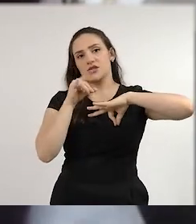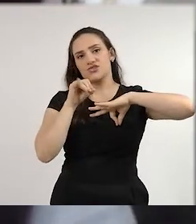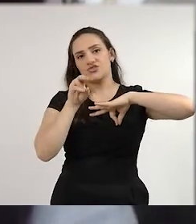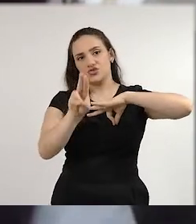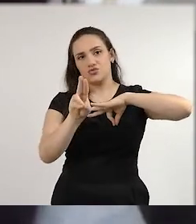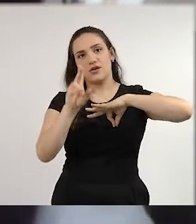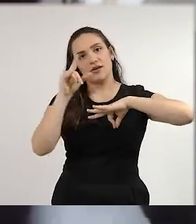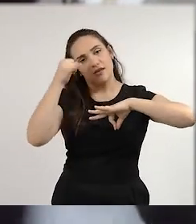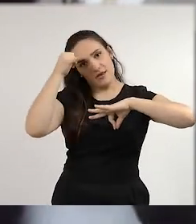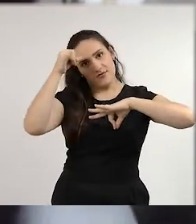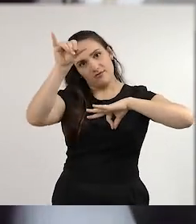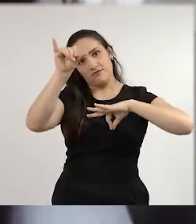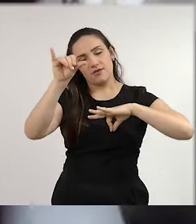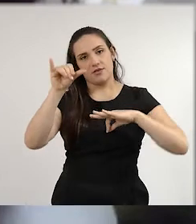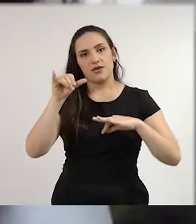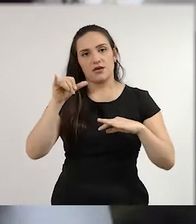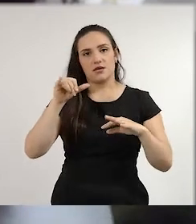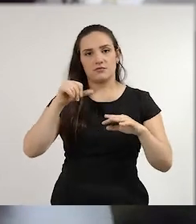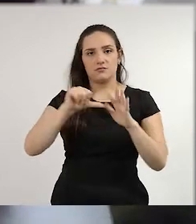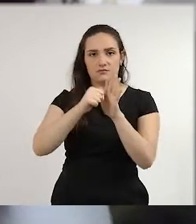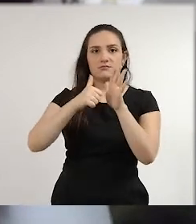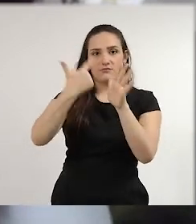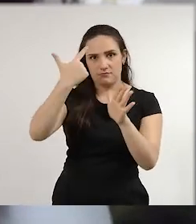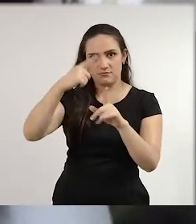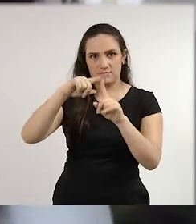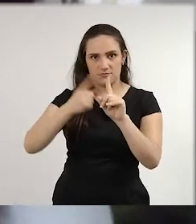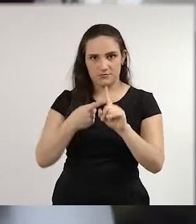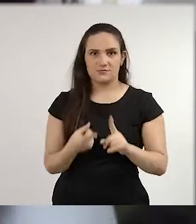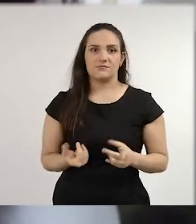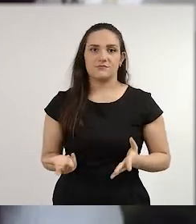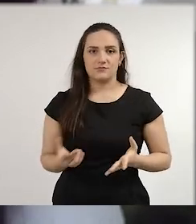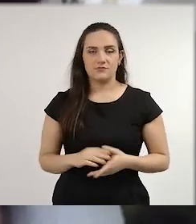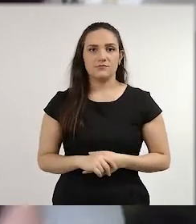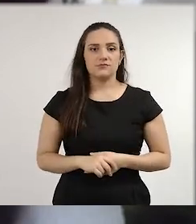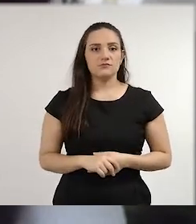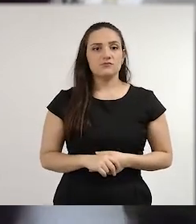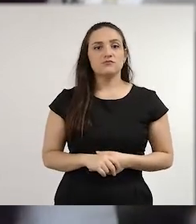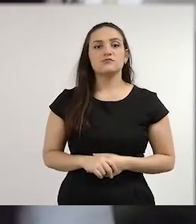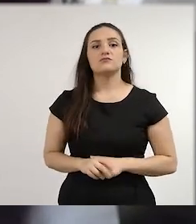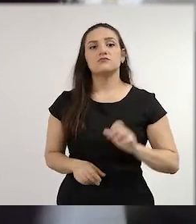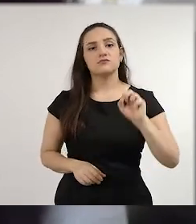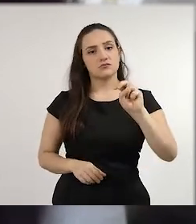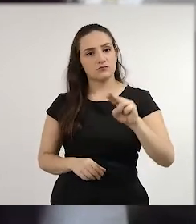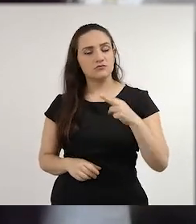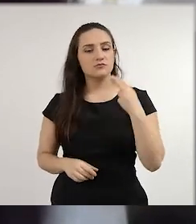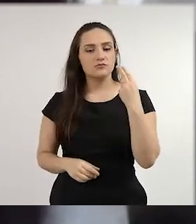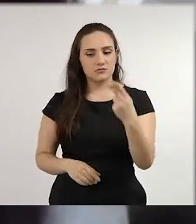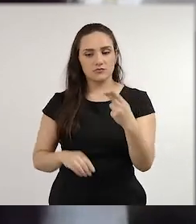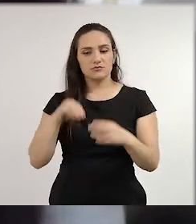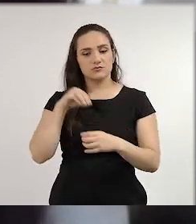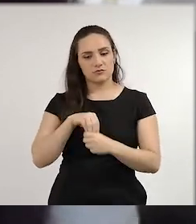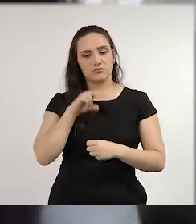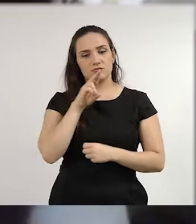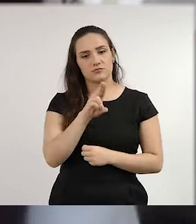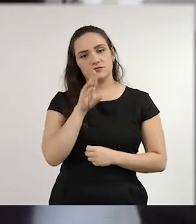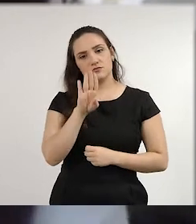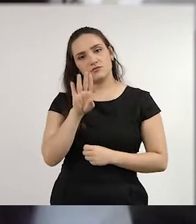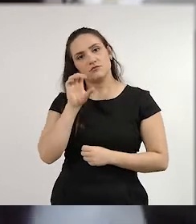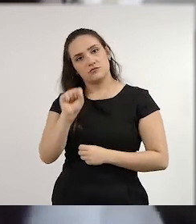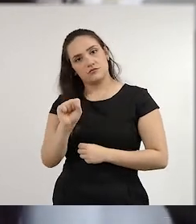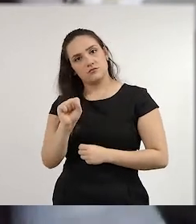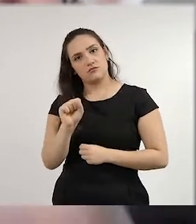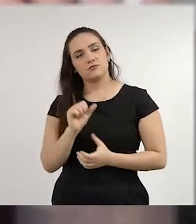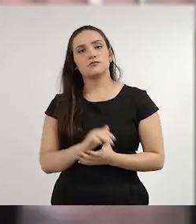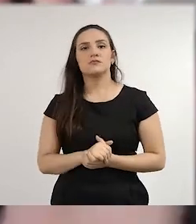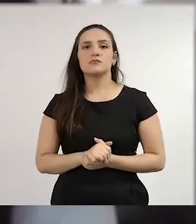implante para ela poder pensar o segundo filho, né? Ou mesmo nas unidades de planejamento familiar,